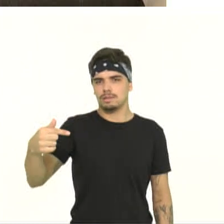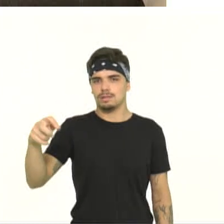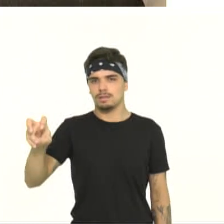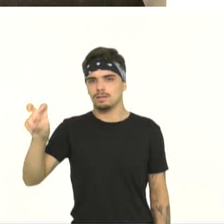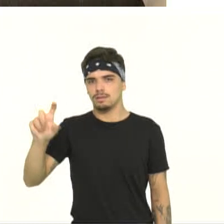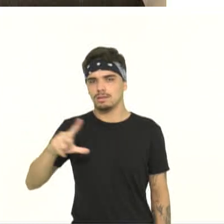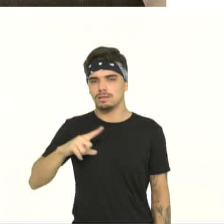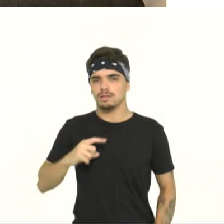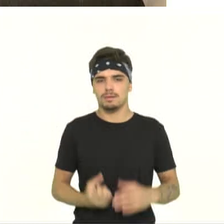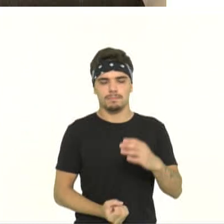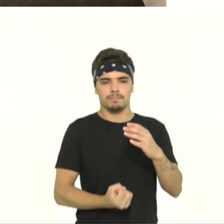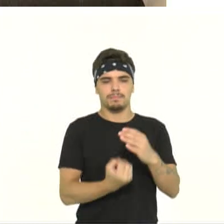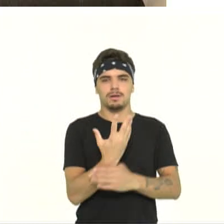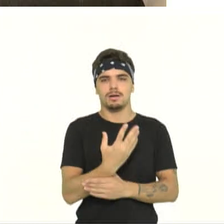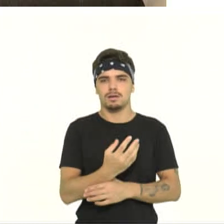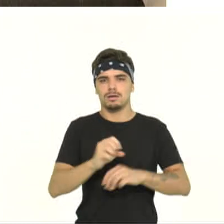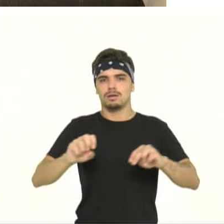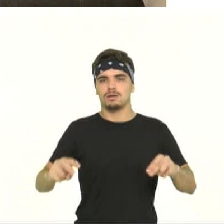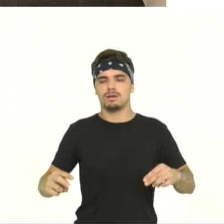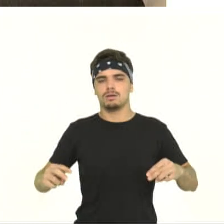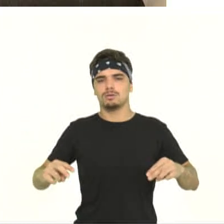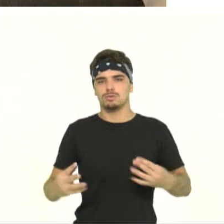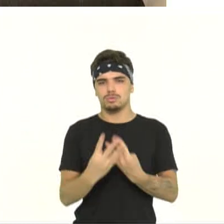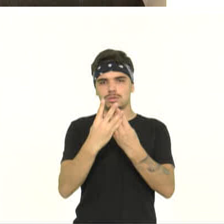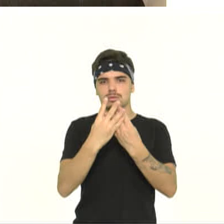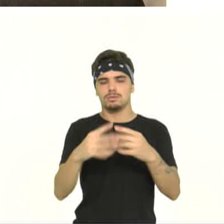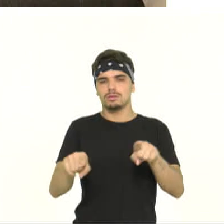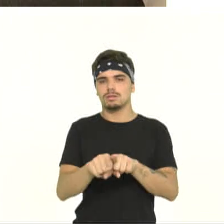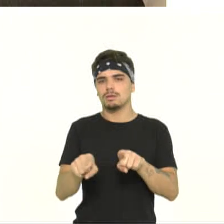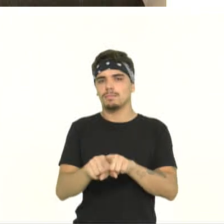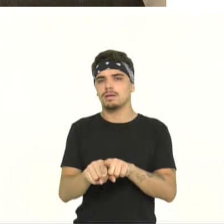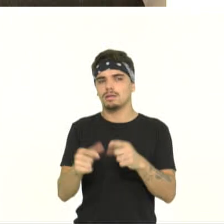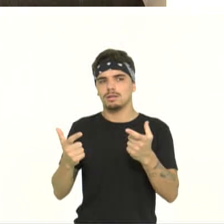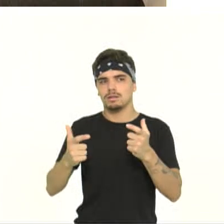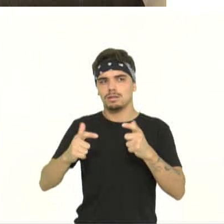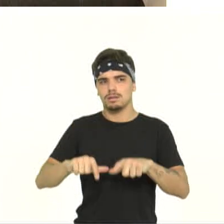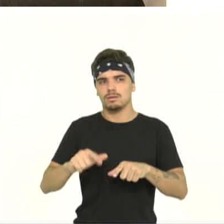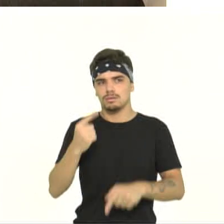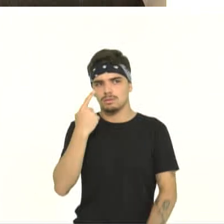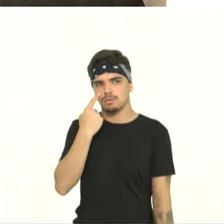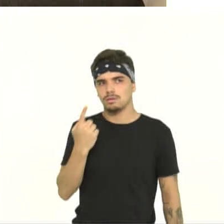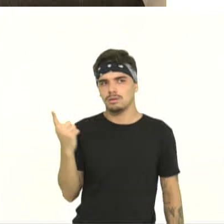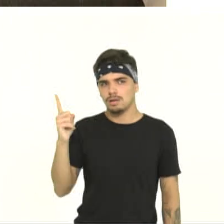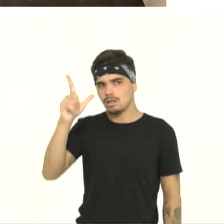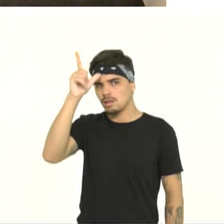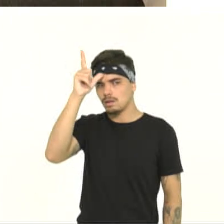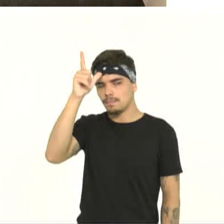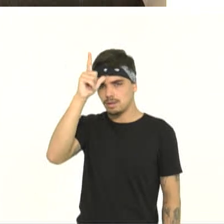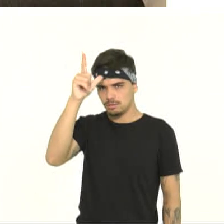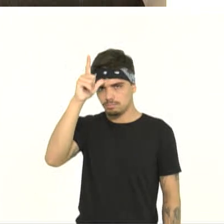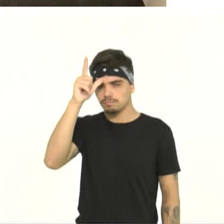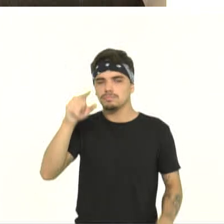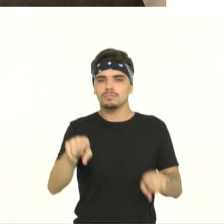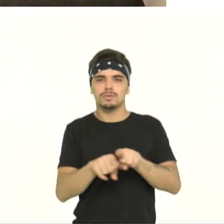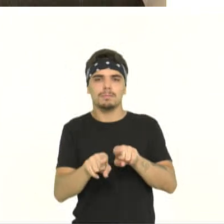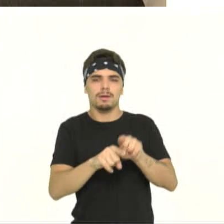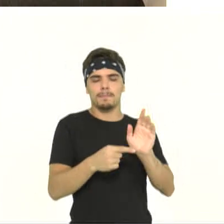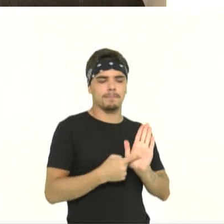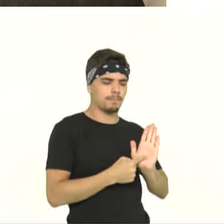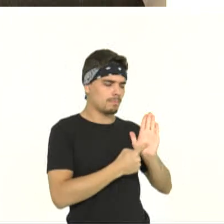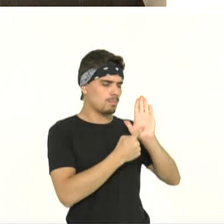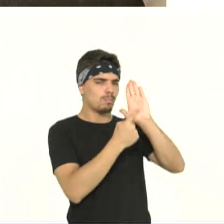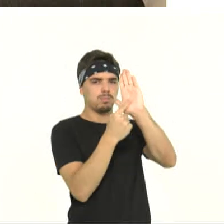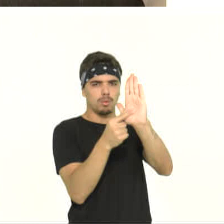1975, ela tem origem judaica, nasceu no subúrbio de Linden, em Hannover, na Alemanha. Destacou-se como uma